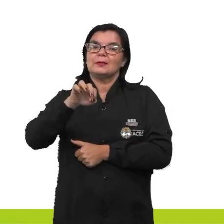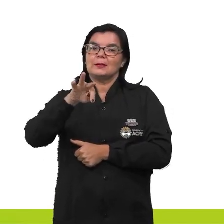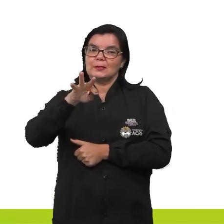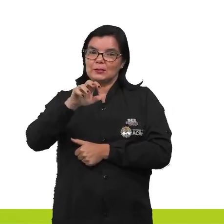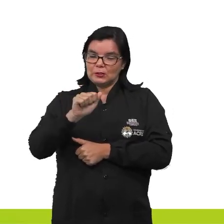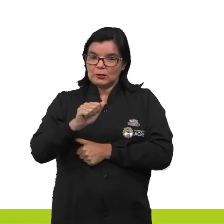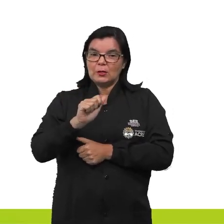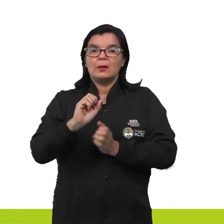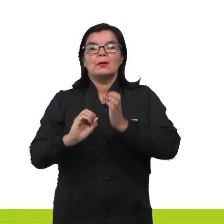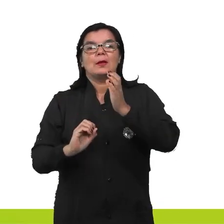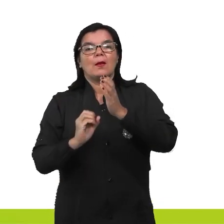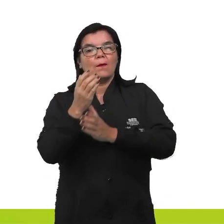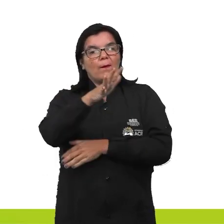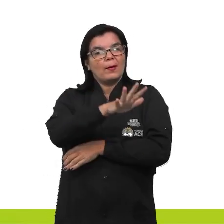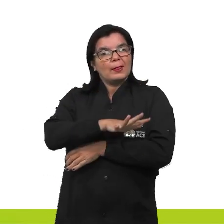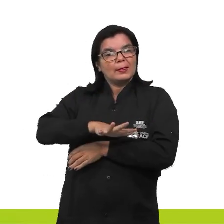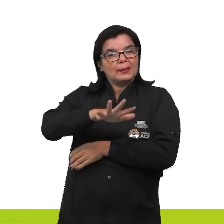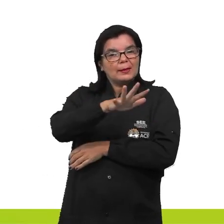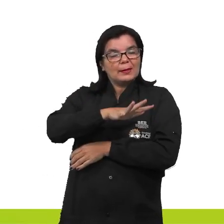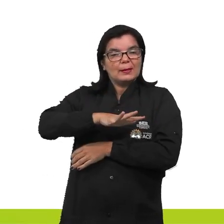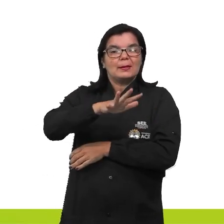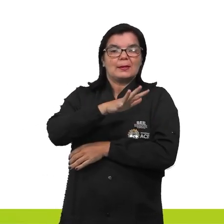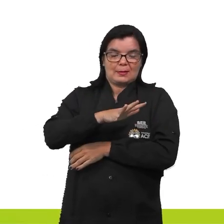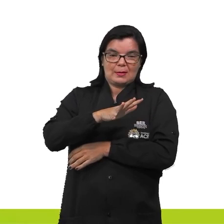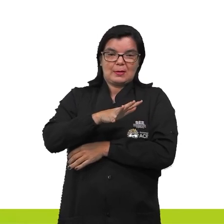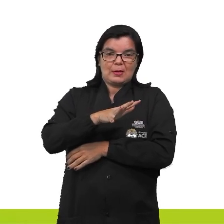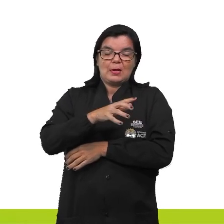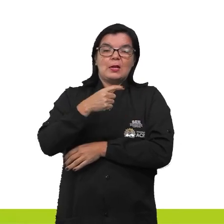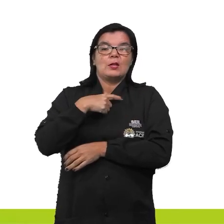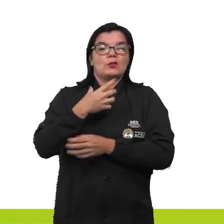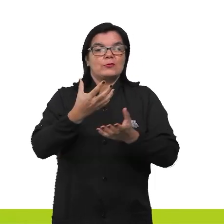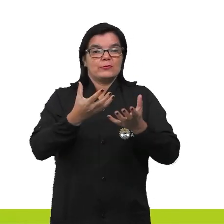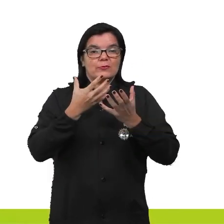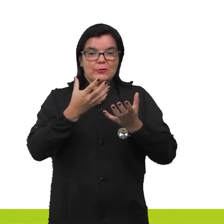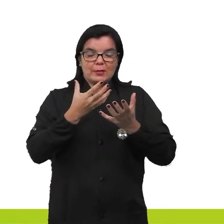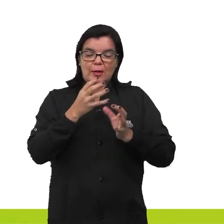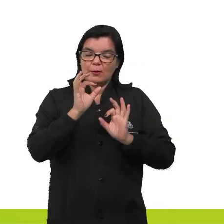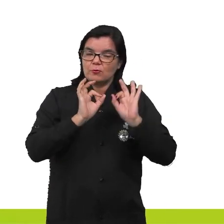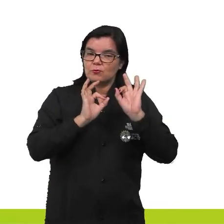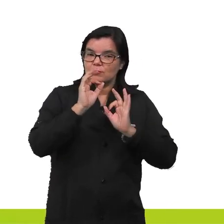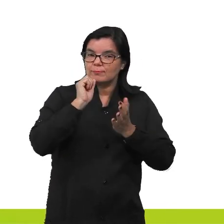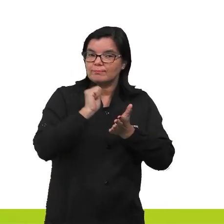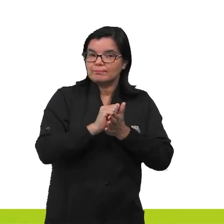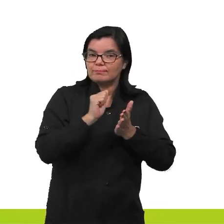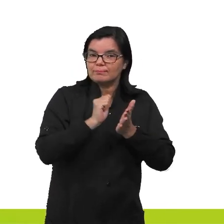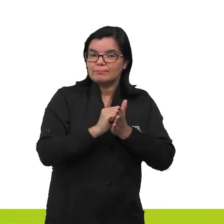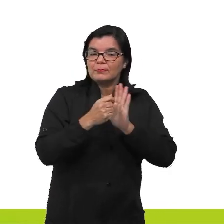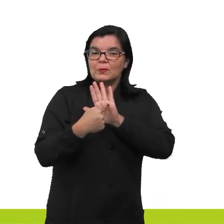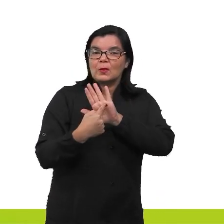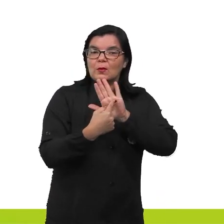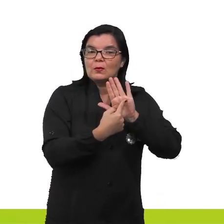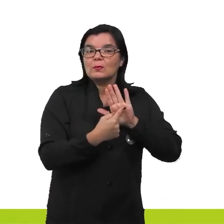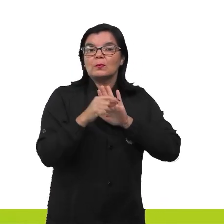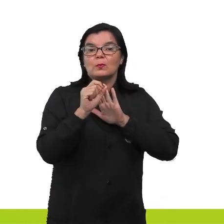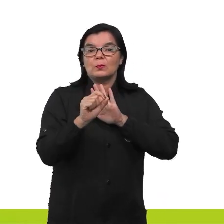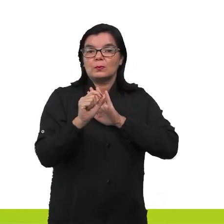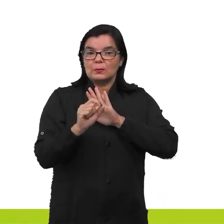indianismo, que é o nacionalismo. Então, busca-se uma produção que mostre